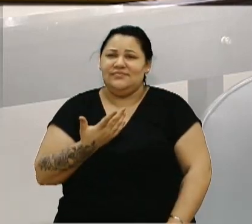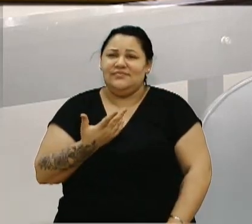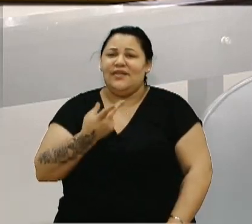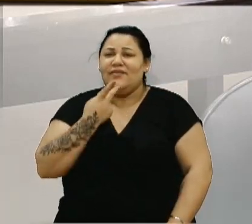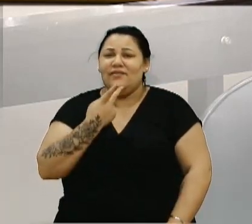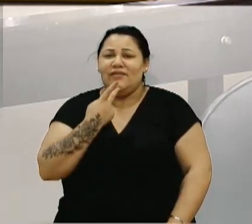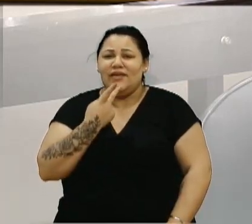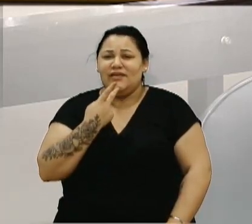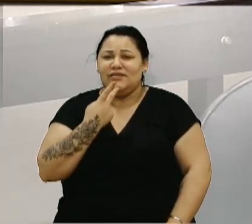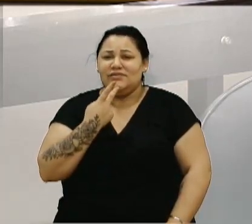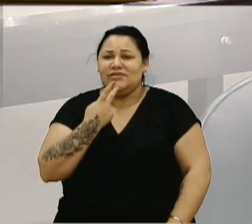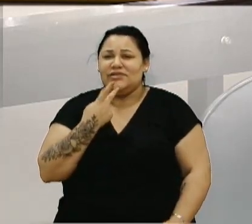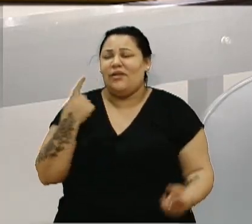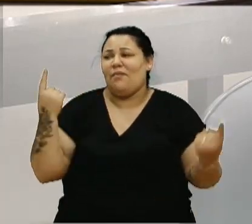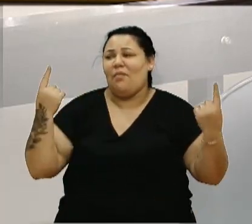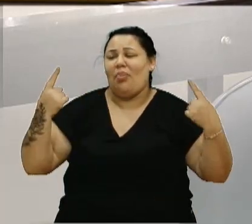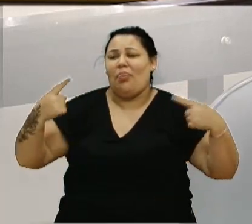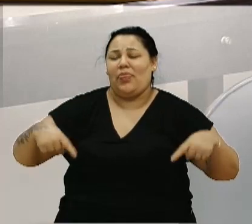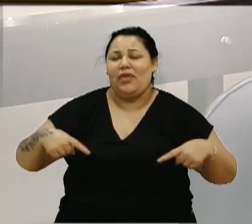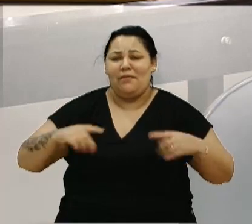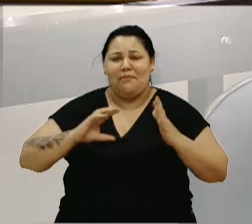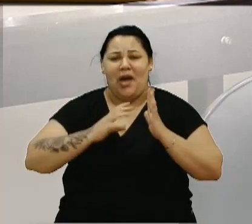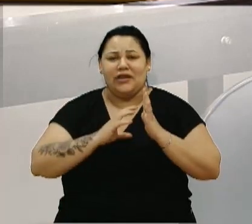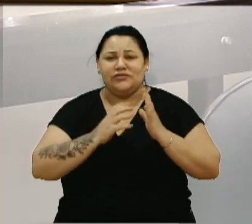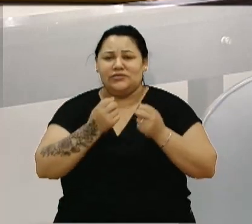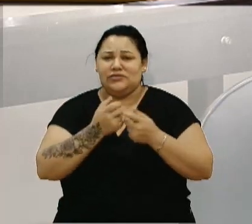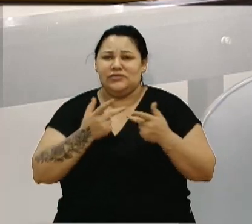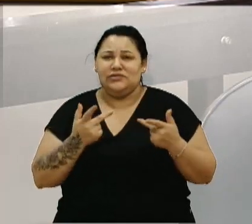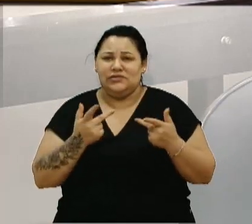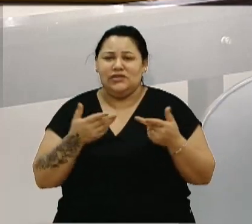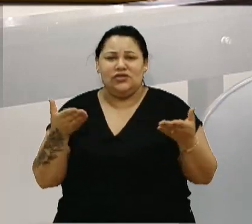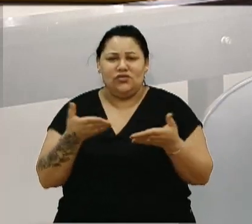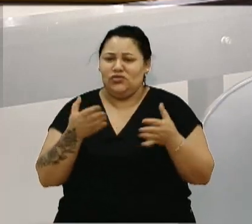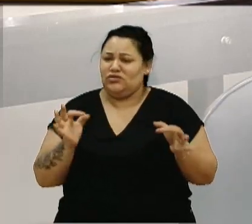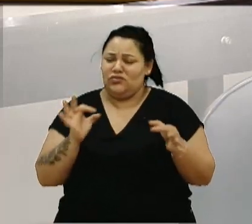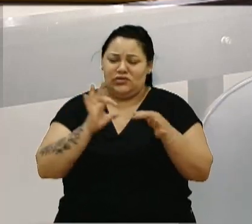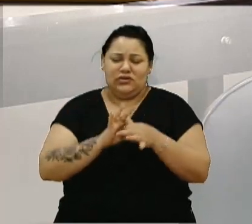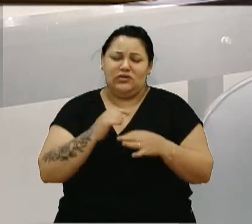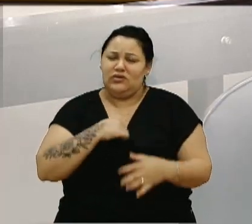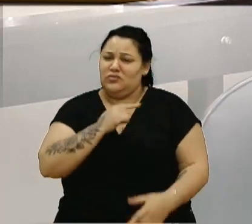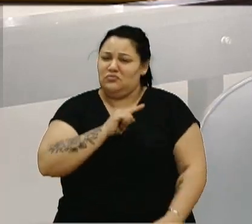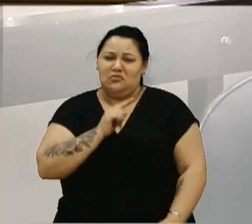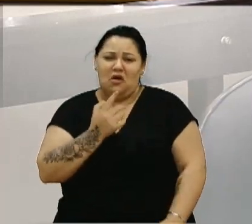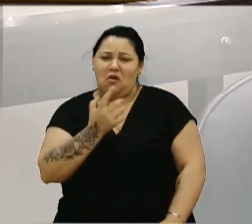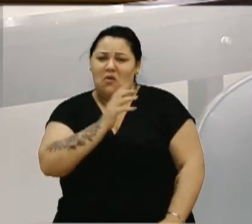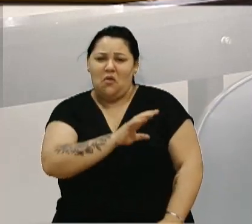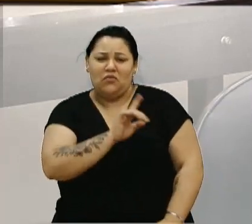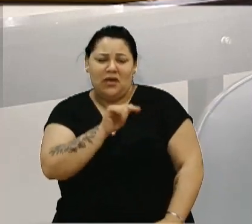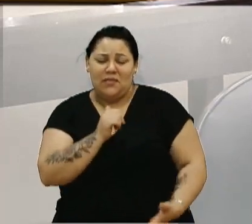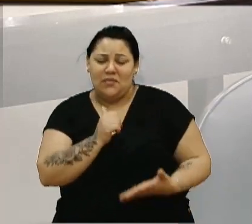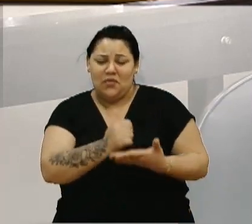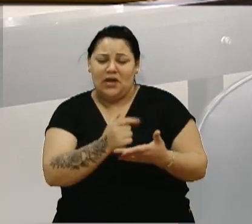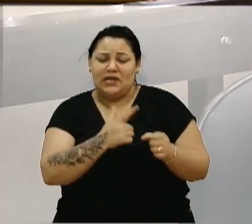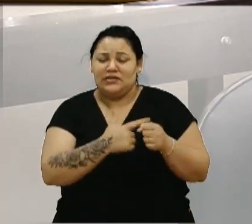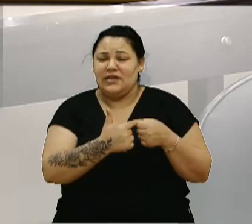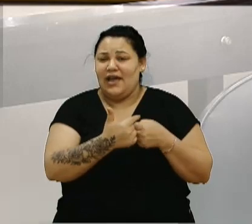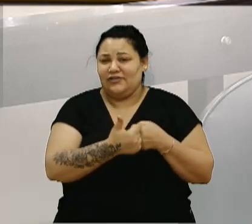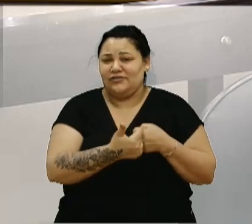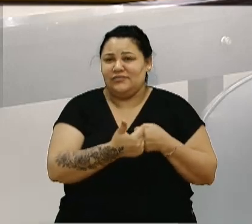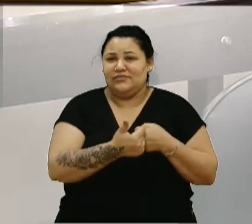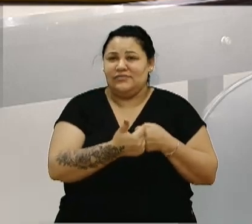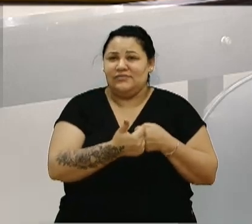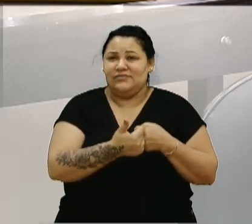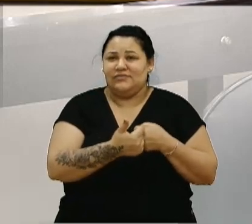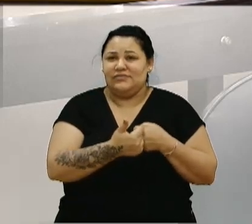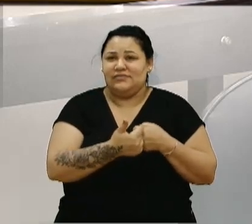partidos e adversários, e hoje estão juntos e eu não sou contra. É pela causa, é pela cidade. Aí